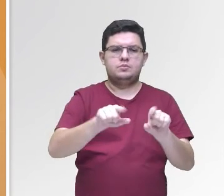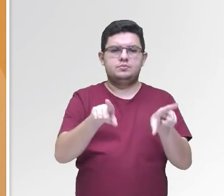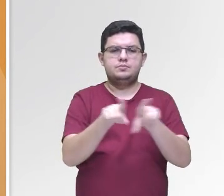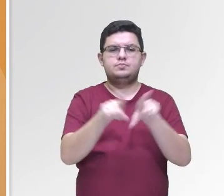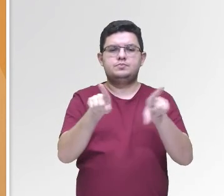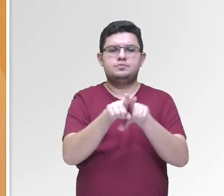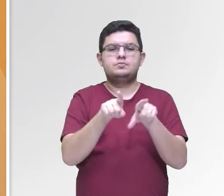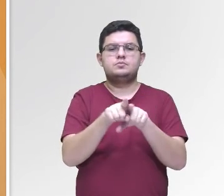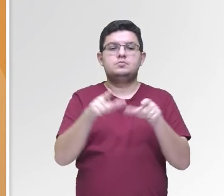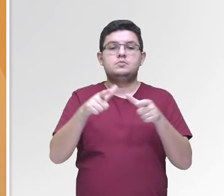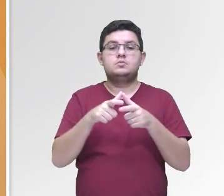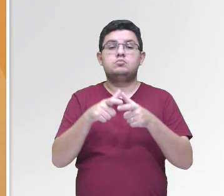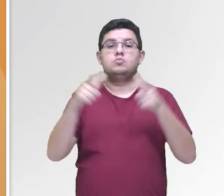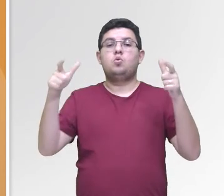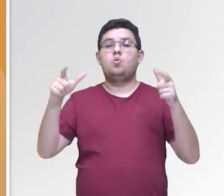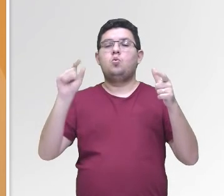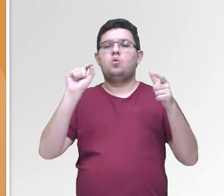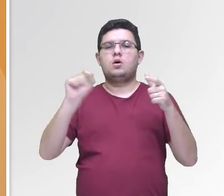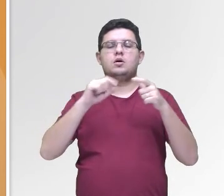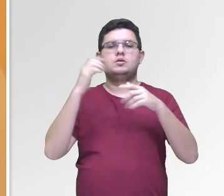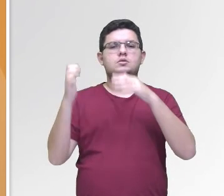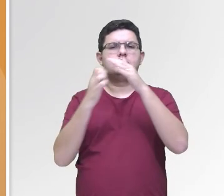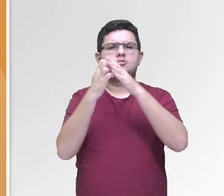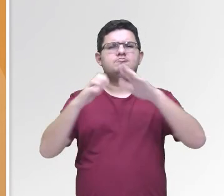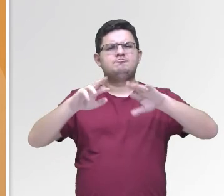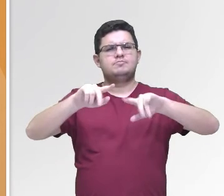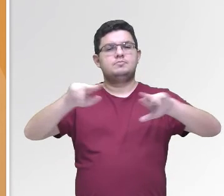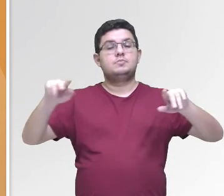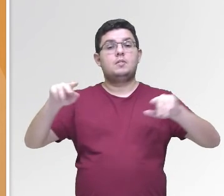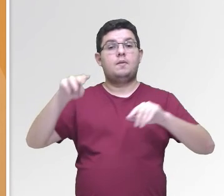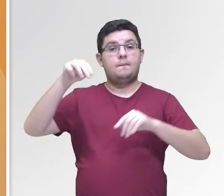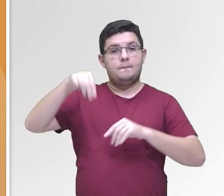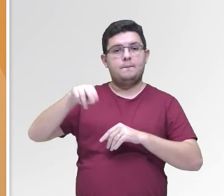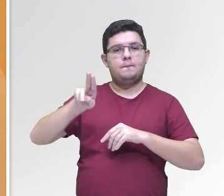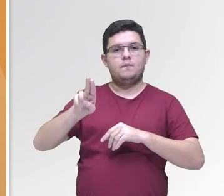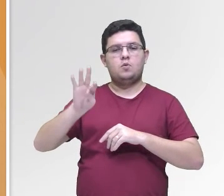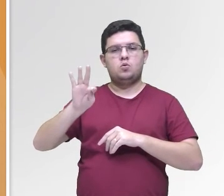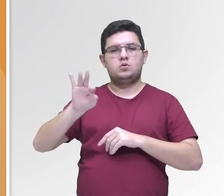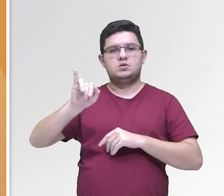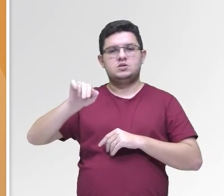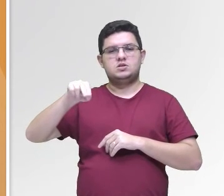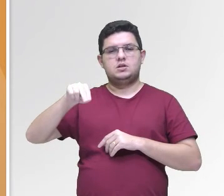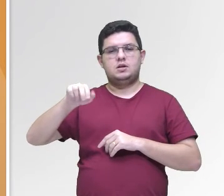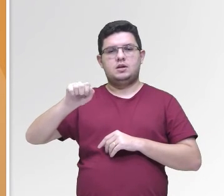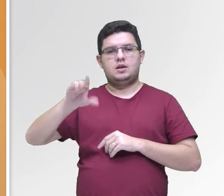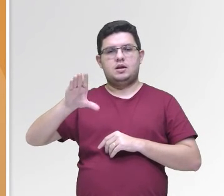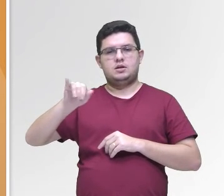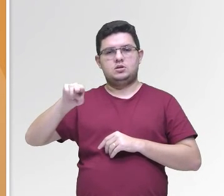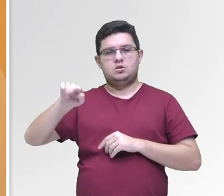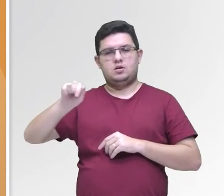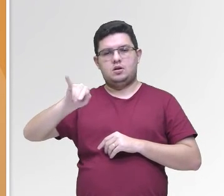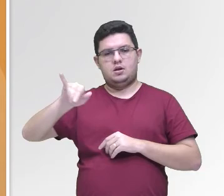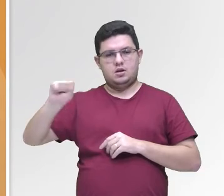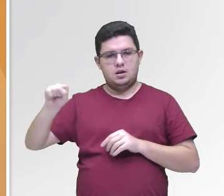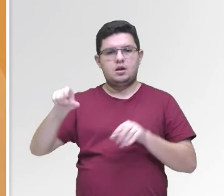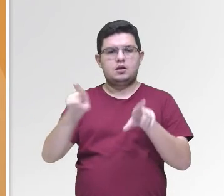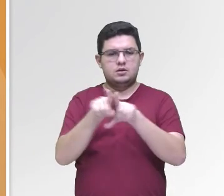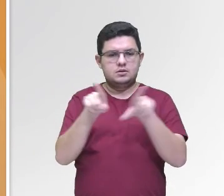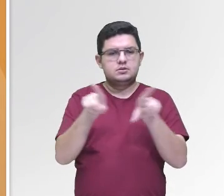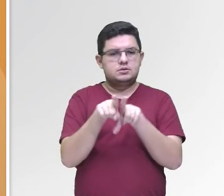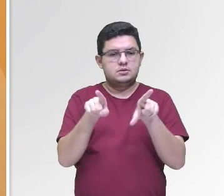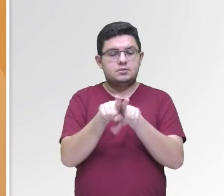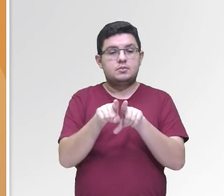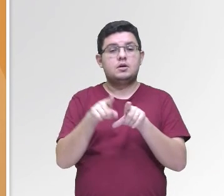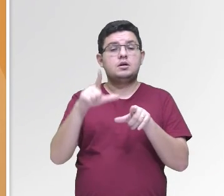entrada em mercadoria de produtos em vários países. Essa redução de taxas e impostos, tá, gerava